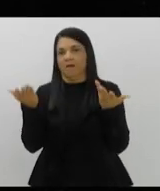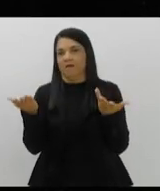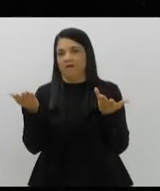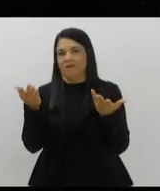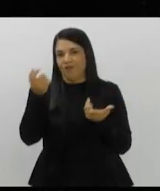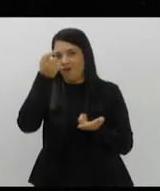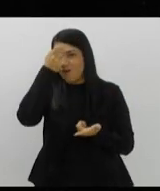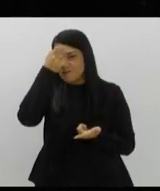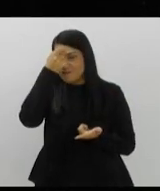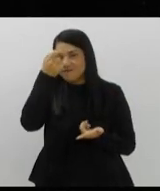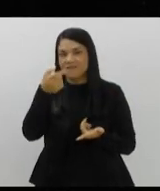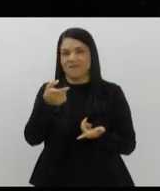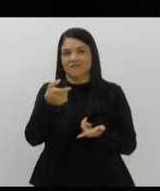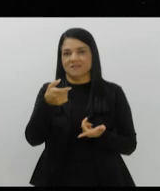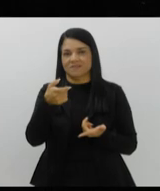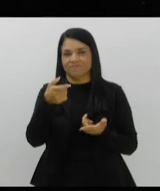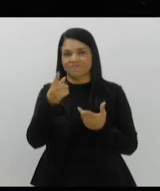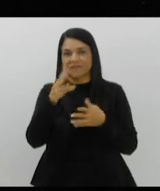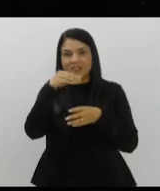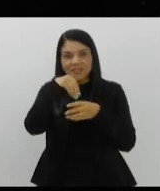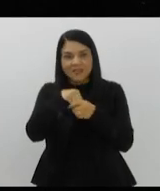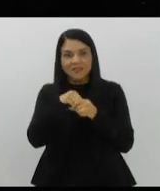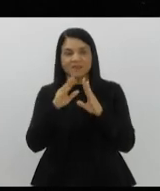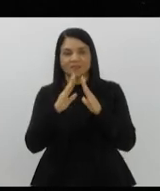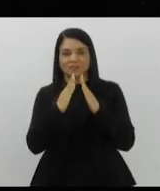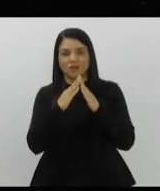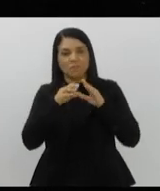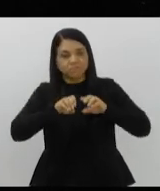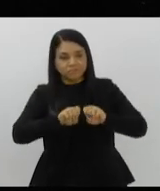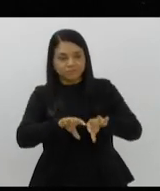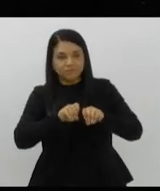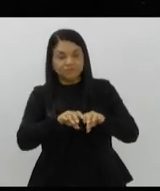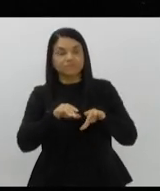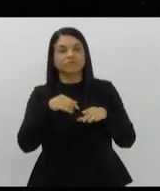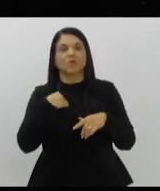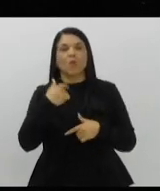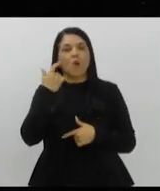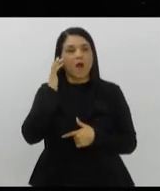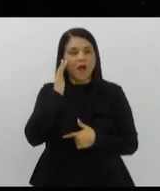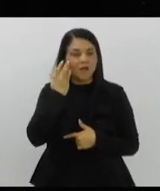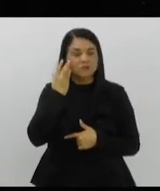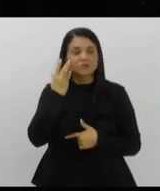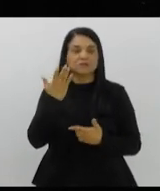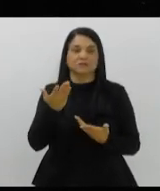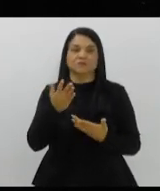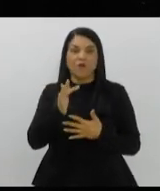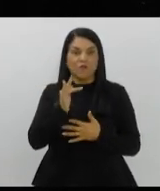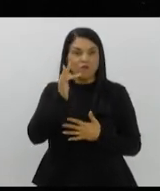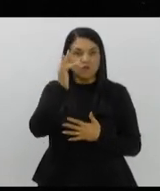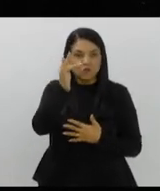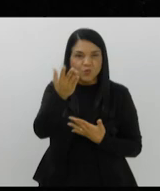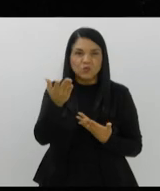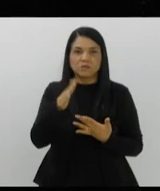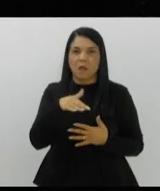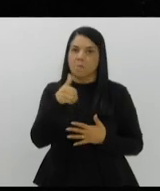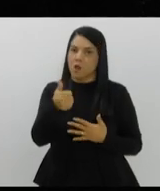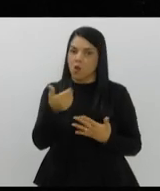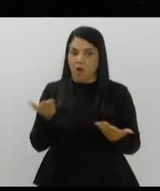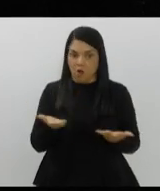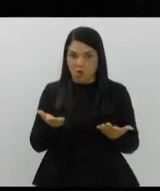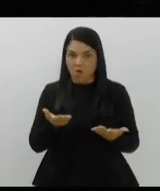seguramente esses reaças anticlimáticos do parlamento não estariam mantendo projetos